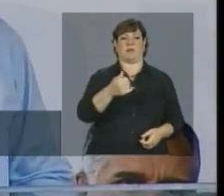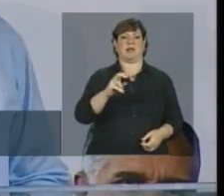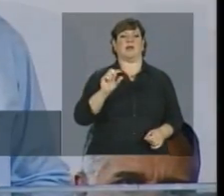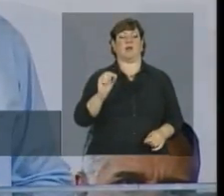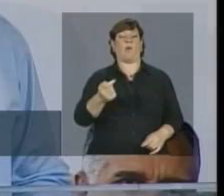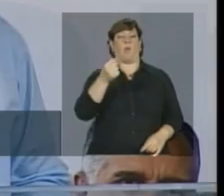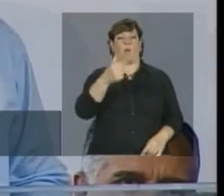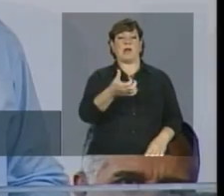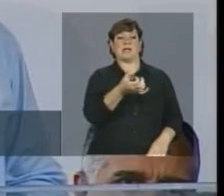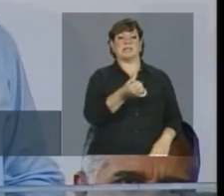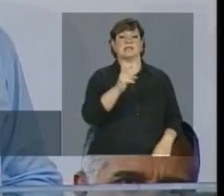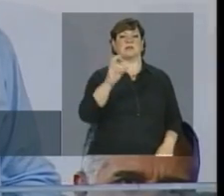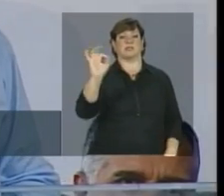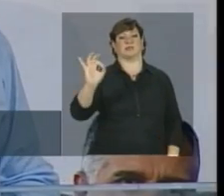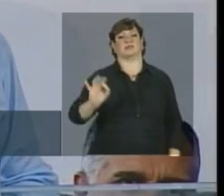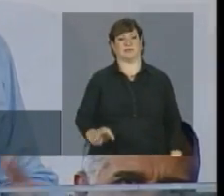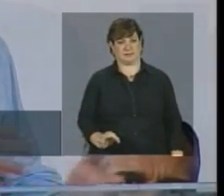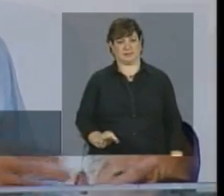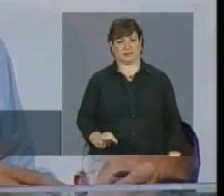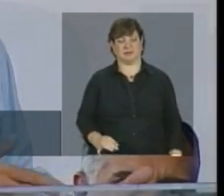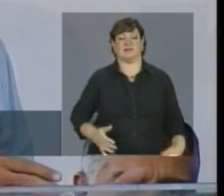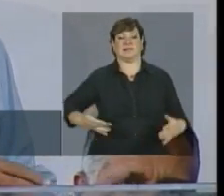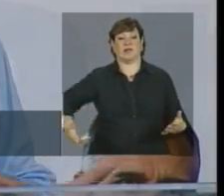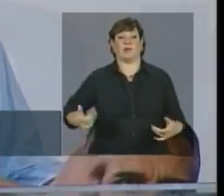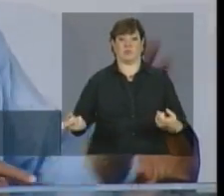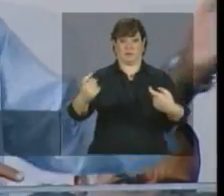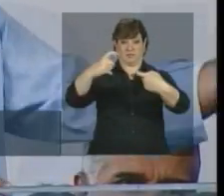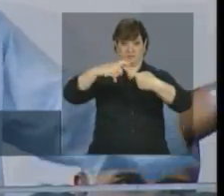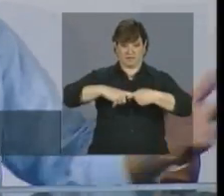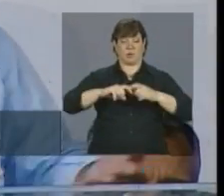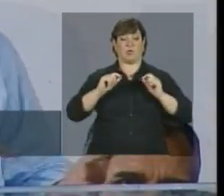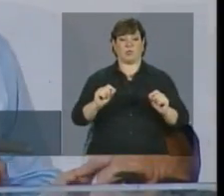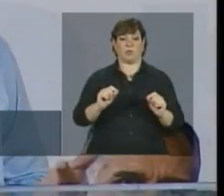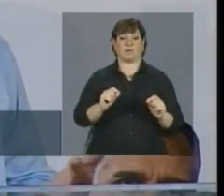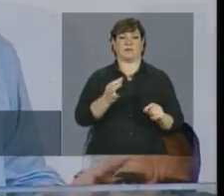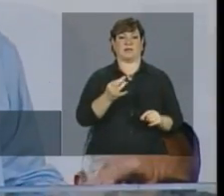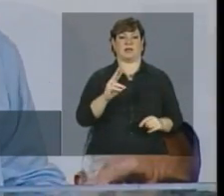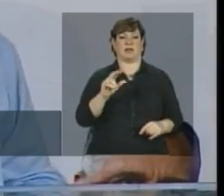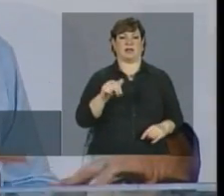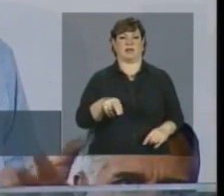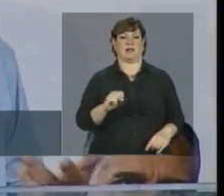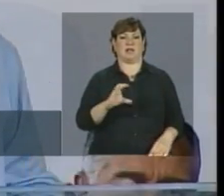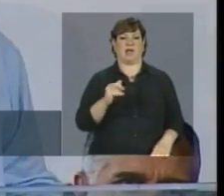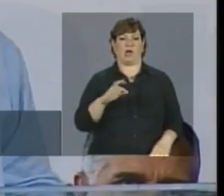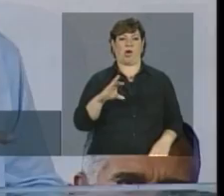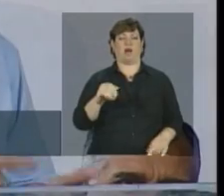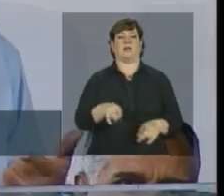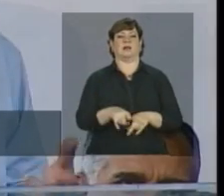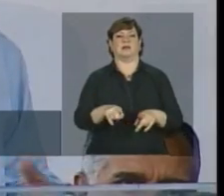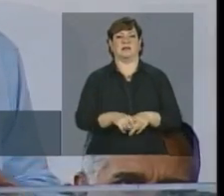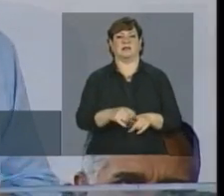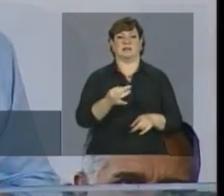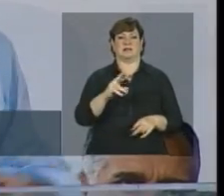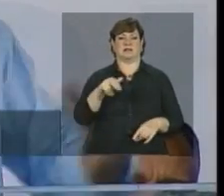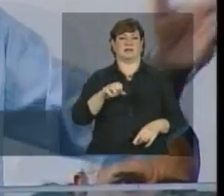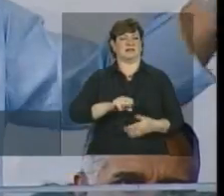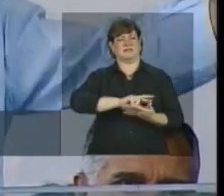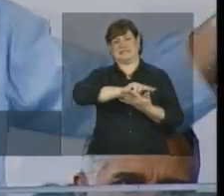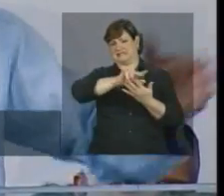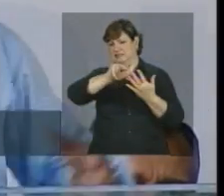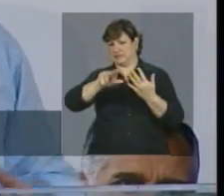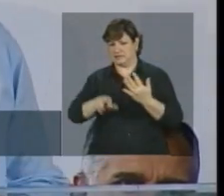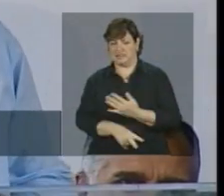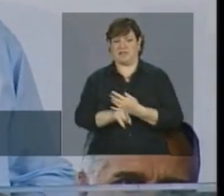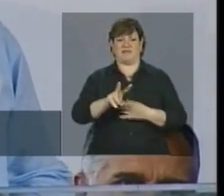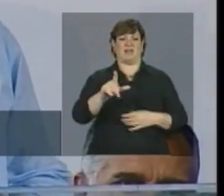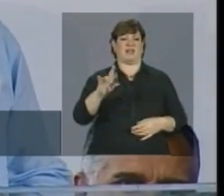a quase 65%. Parceria significa o quê? Transcarioca, Transbrasil, Transoeste, Transolímpica,